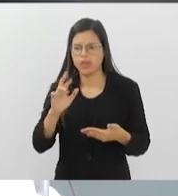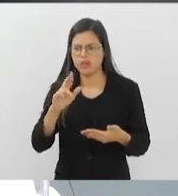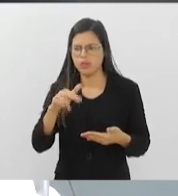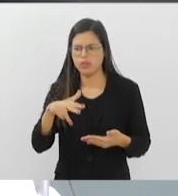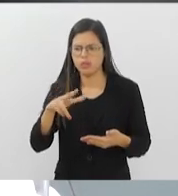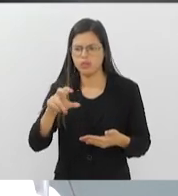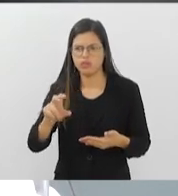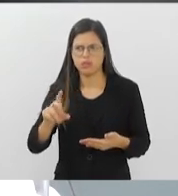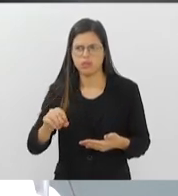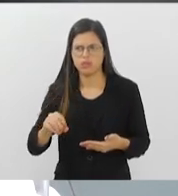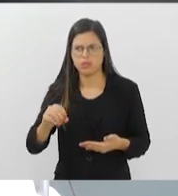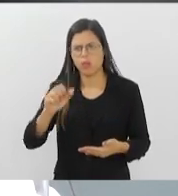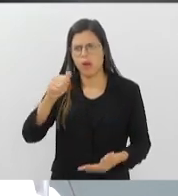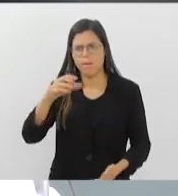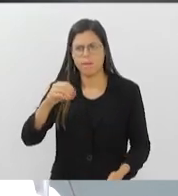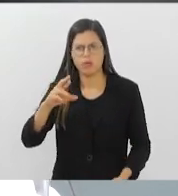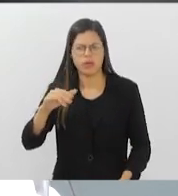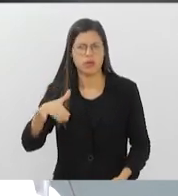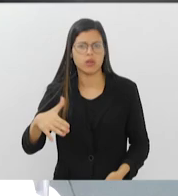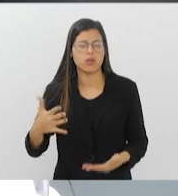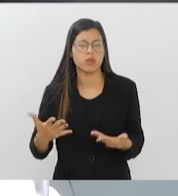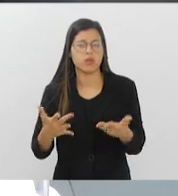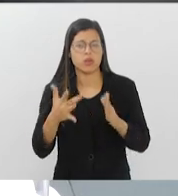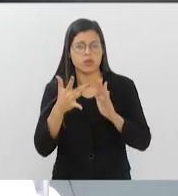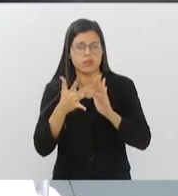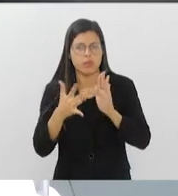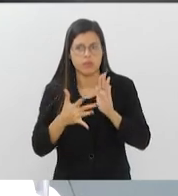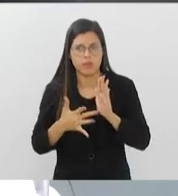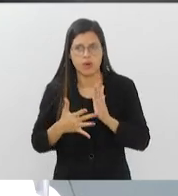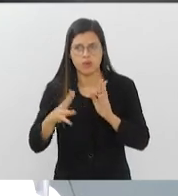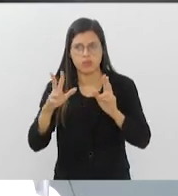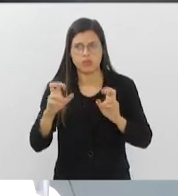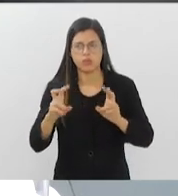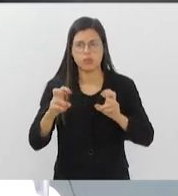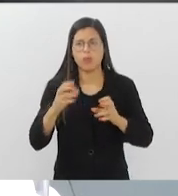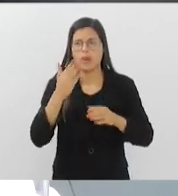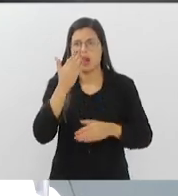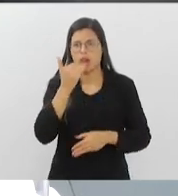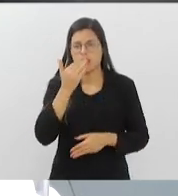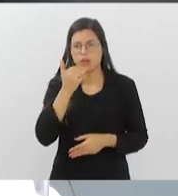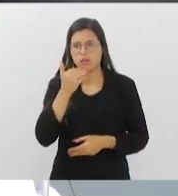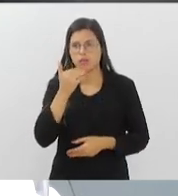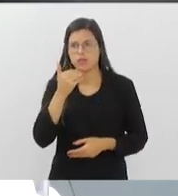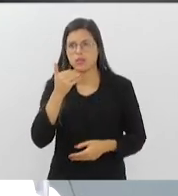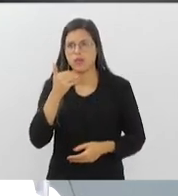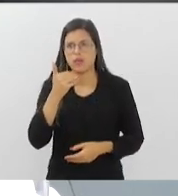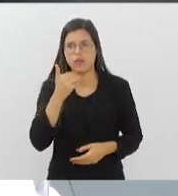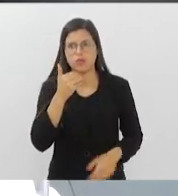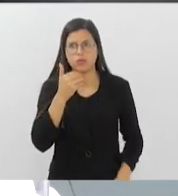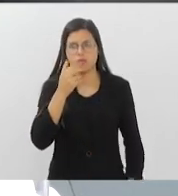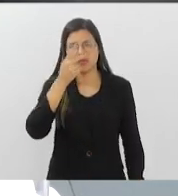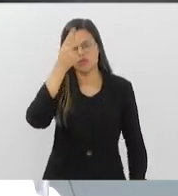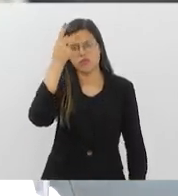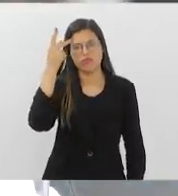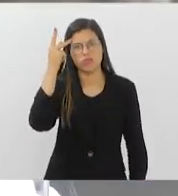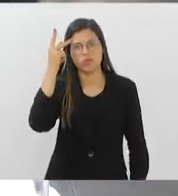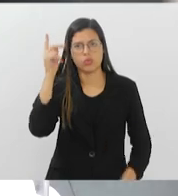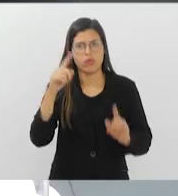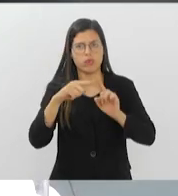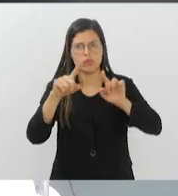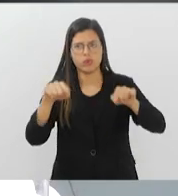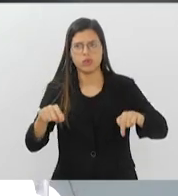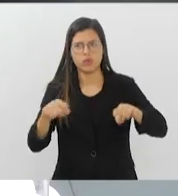senhor trazer a pauta, a questão da alimentação dos funcionários. Por quê? Porque, em tese, a